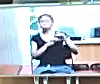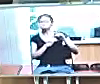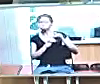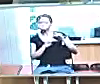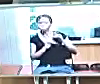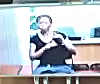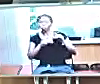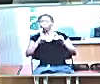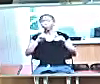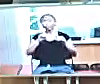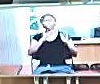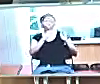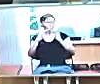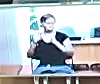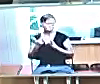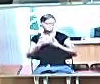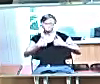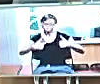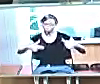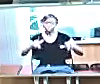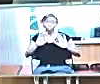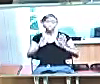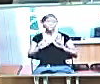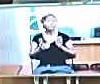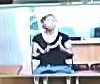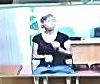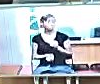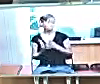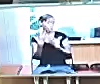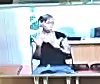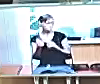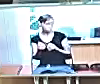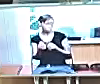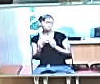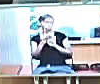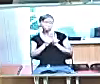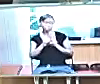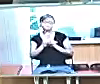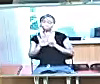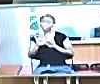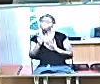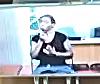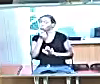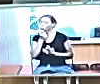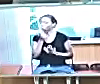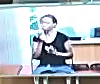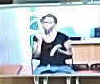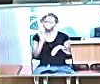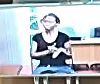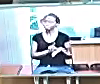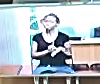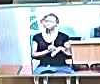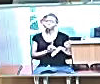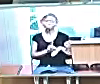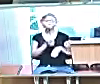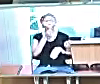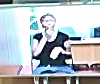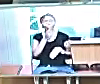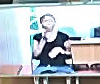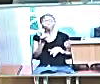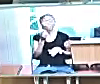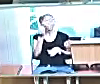da secretaria da fazenda já teve aprovação legislativa mas ainda não conseguiu se operacionalizar para tentar capitalizar um os